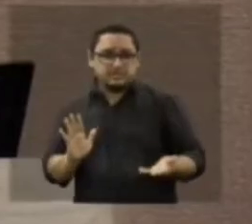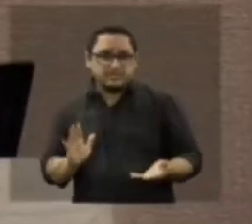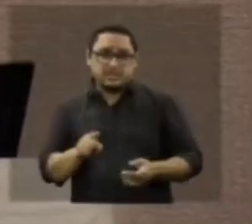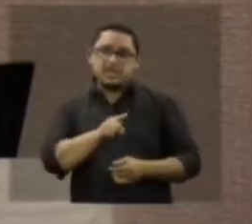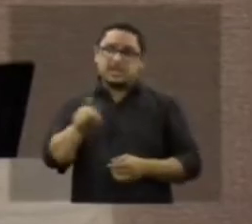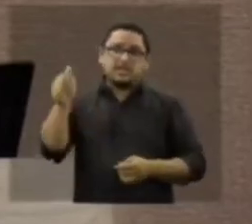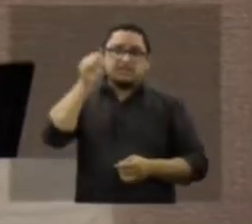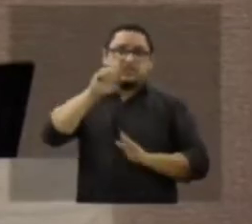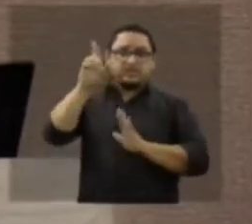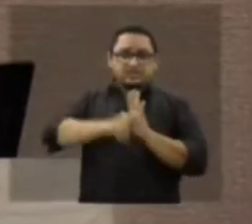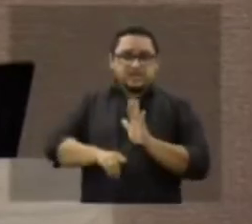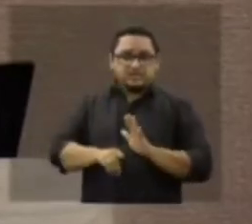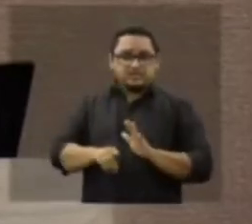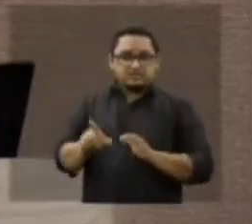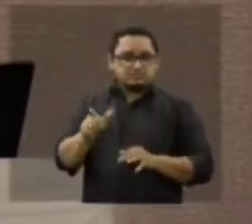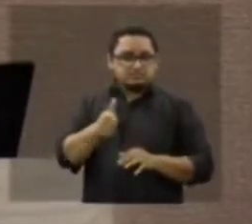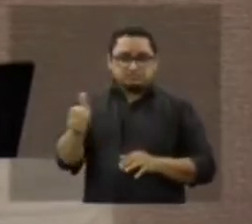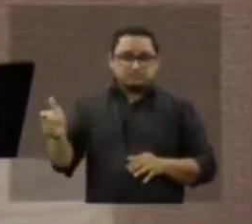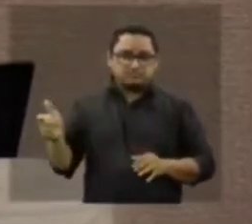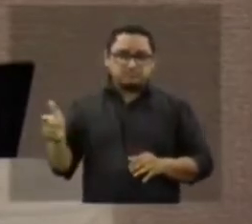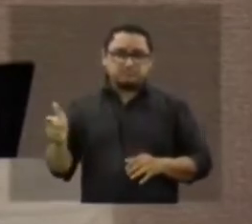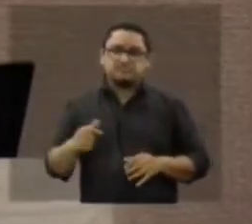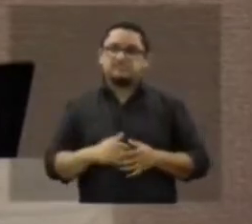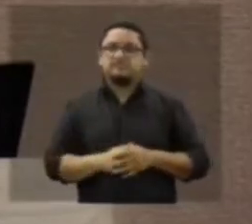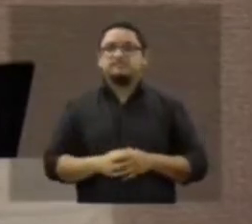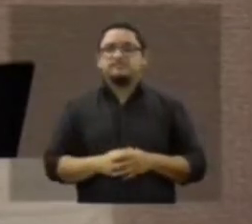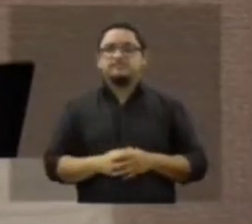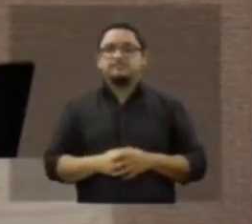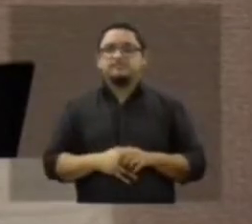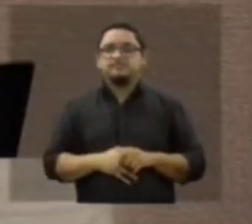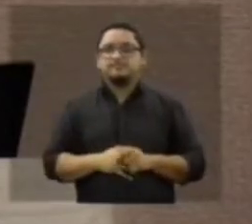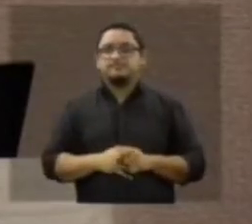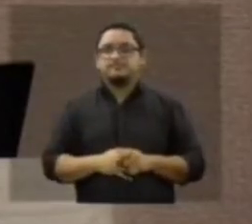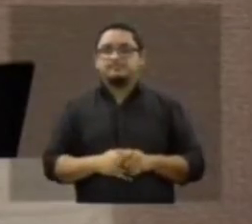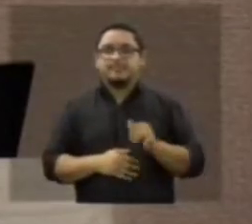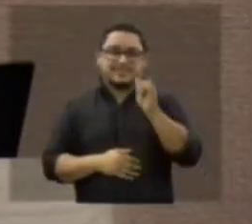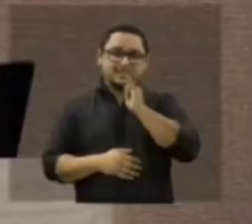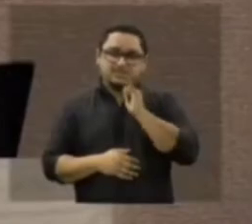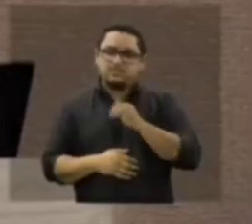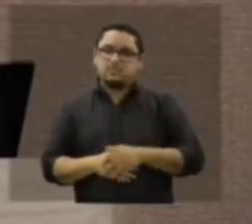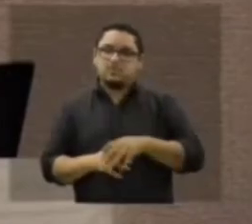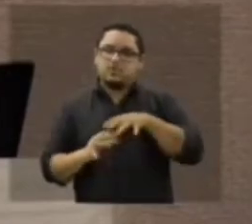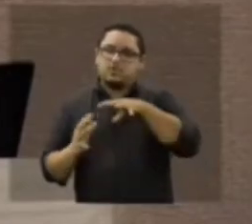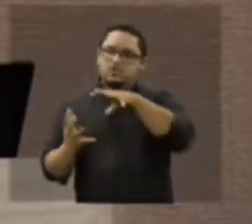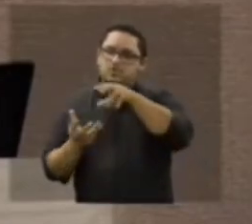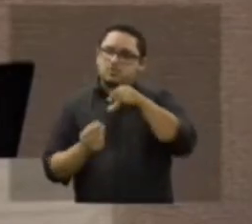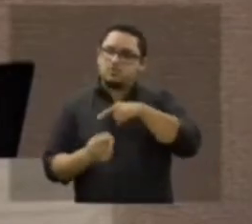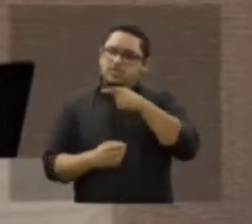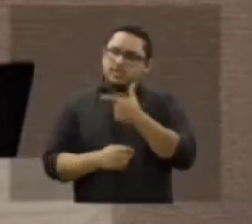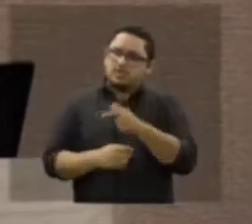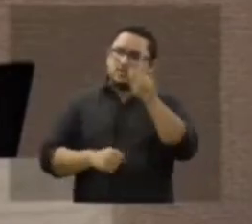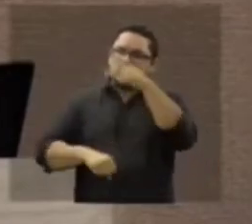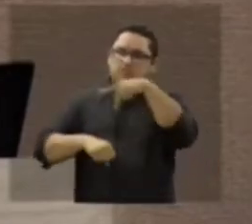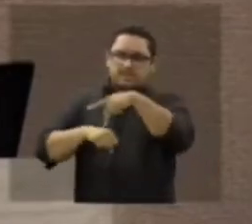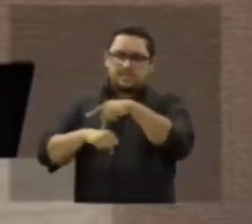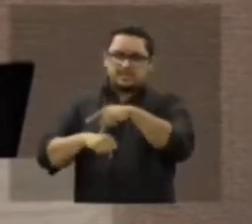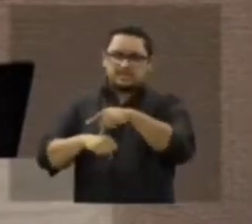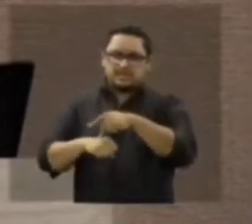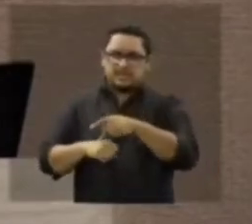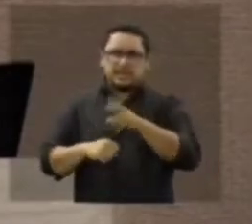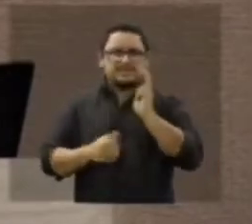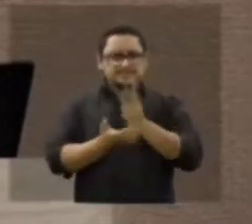das mulheres e das minorias além de Israel não recordo de outro país no mundo cuja existência seja tão abertamente